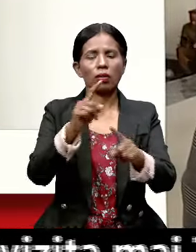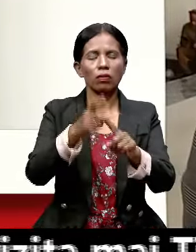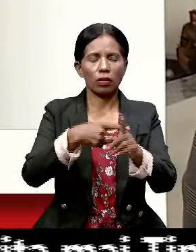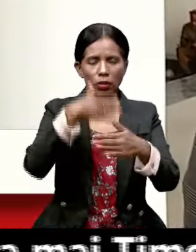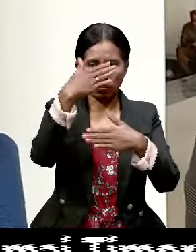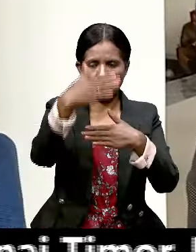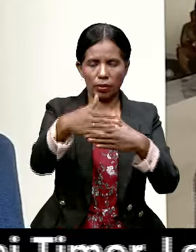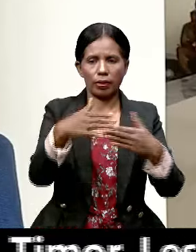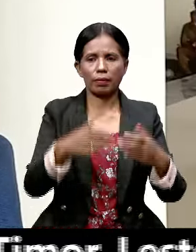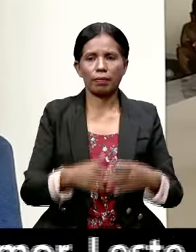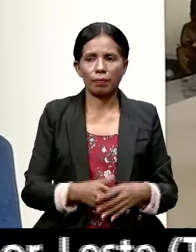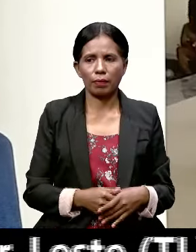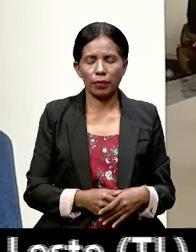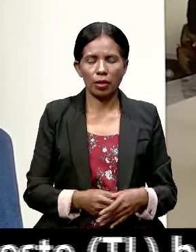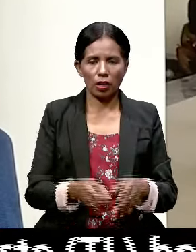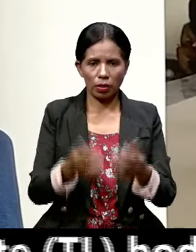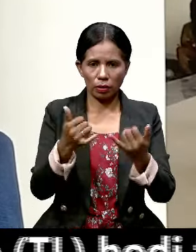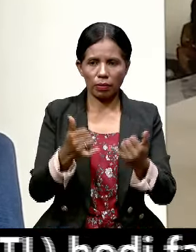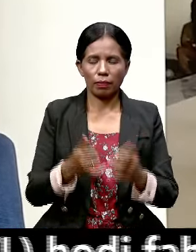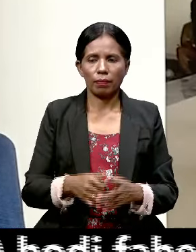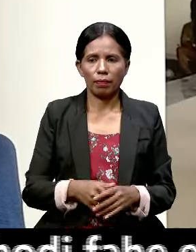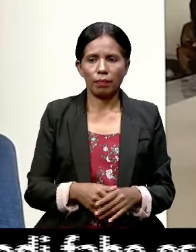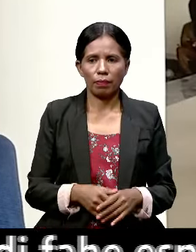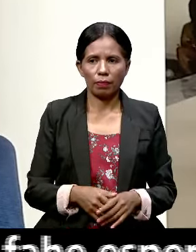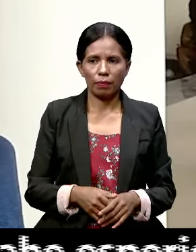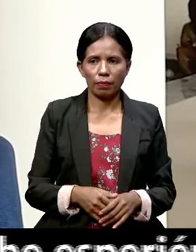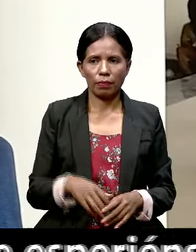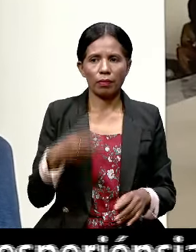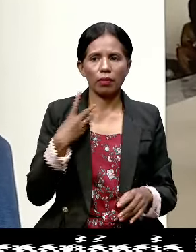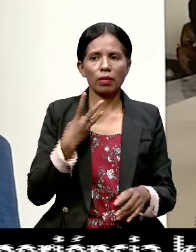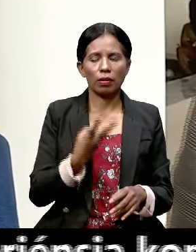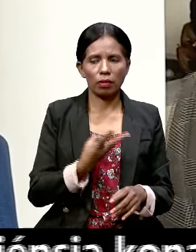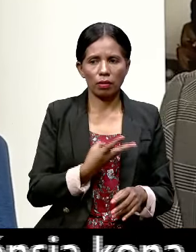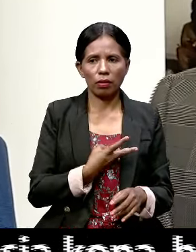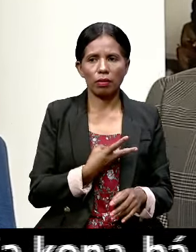mais. Agora, tem a